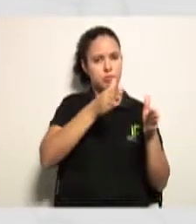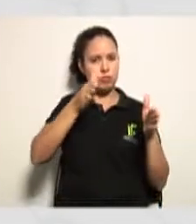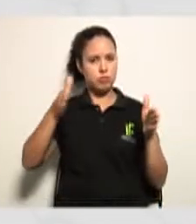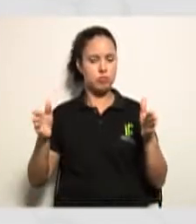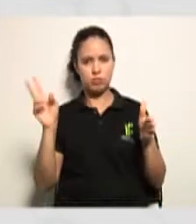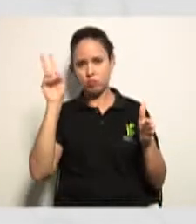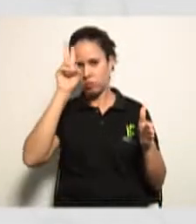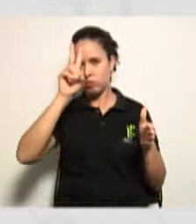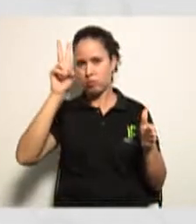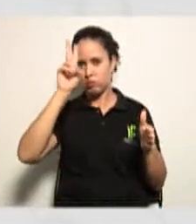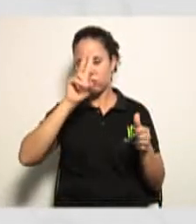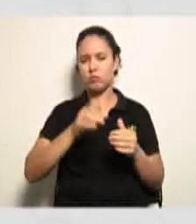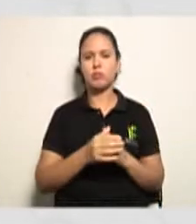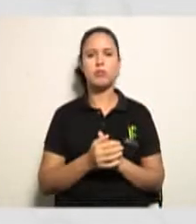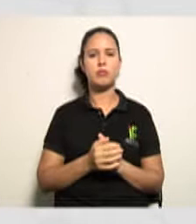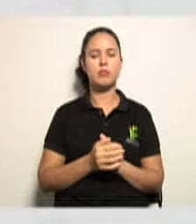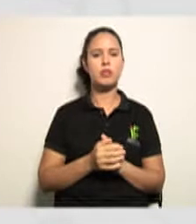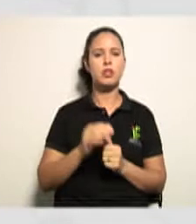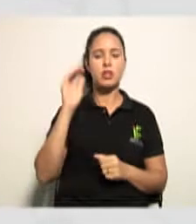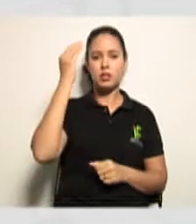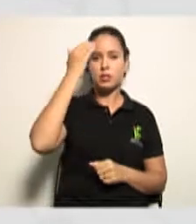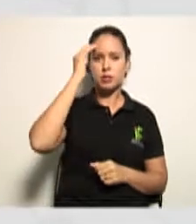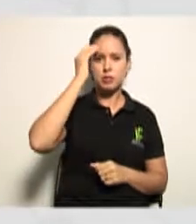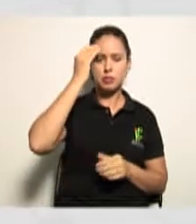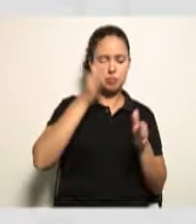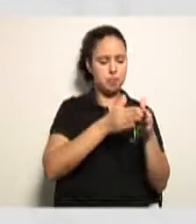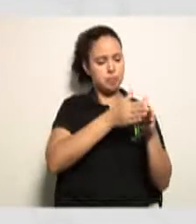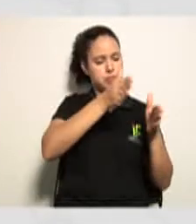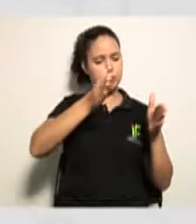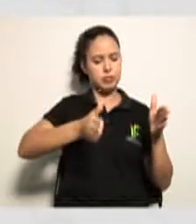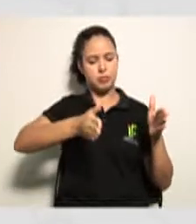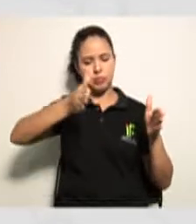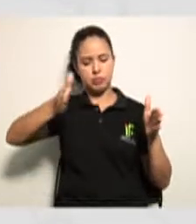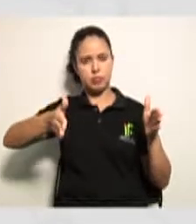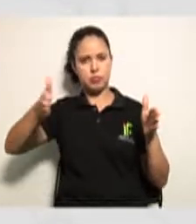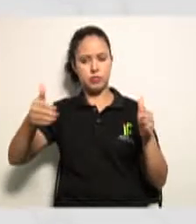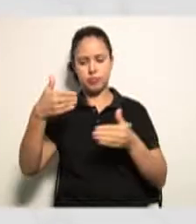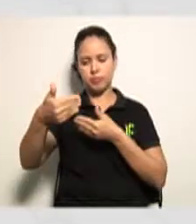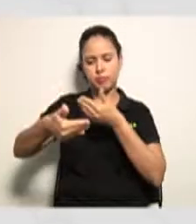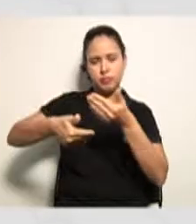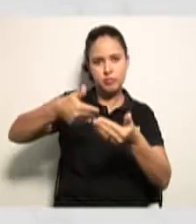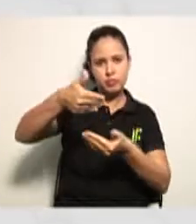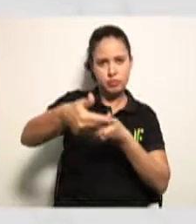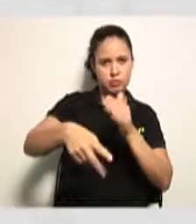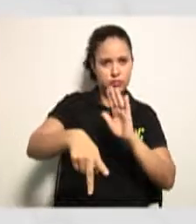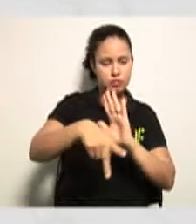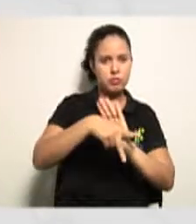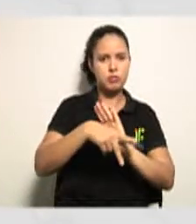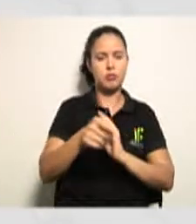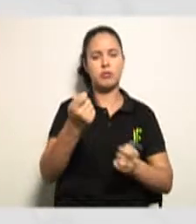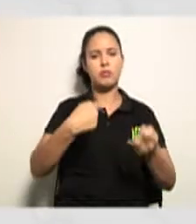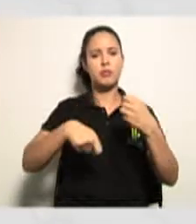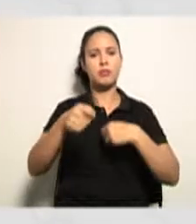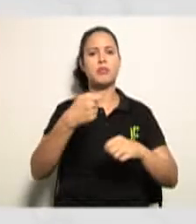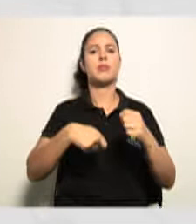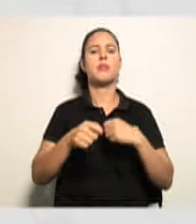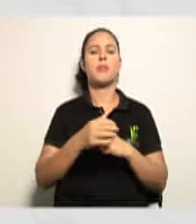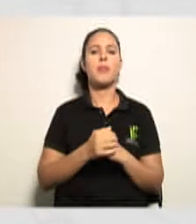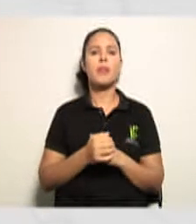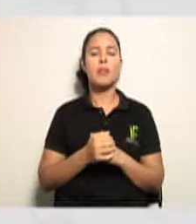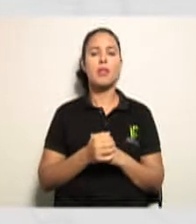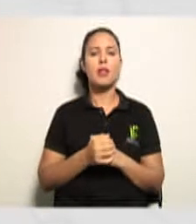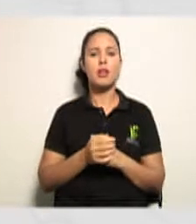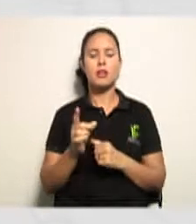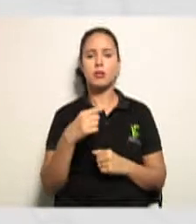histórico e entender a importância dos períodos históricos para a evolução da administração. Por isso que nós vamos fazer uma